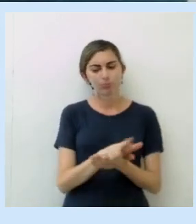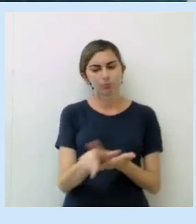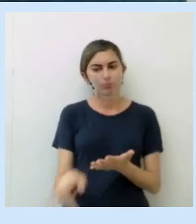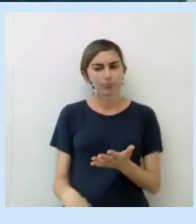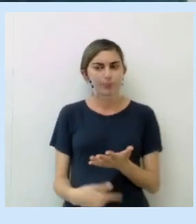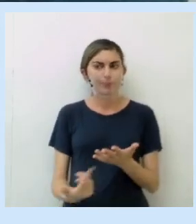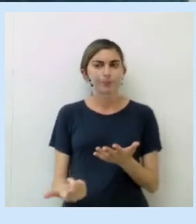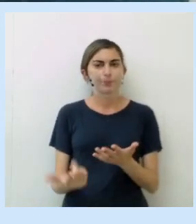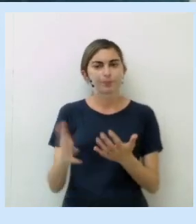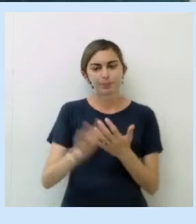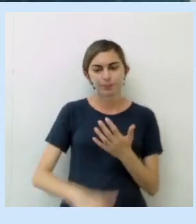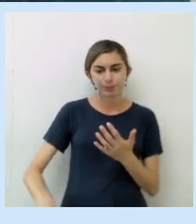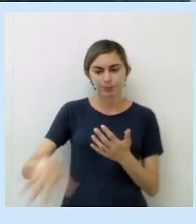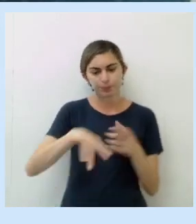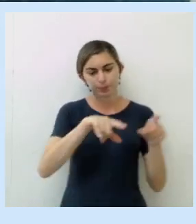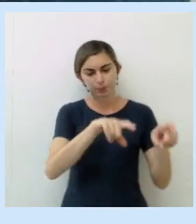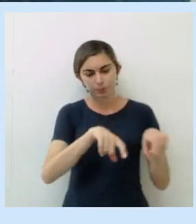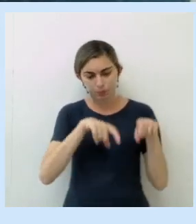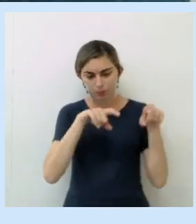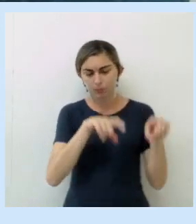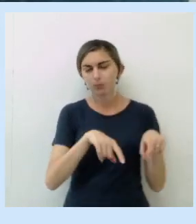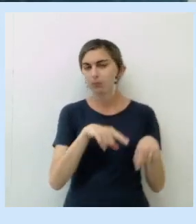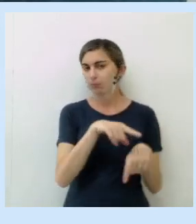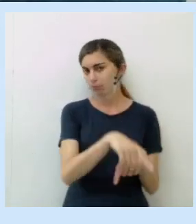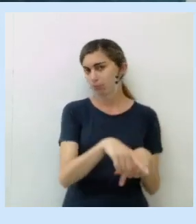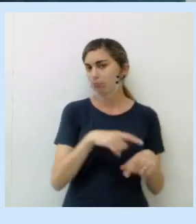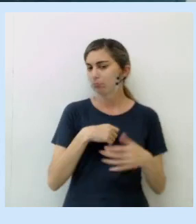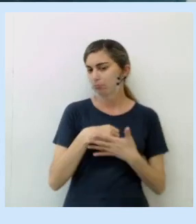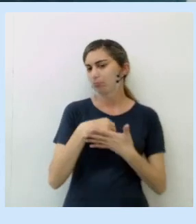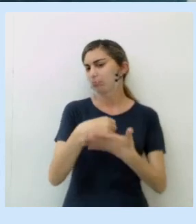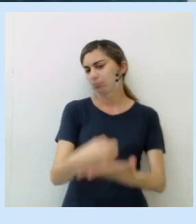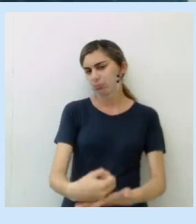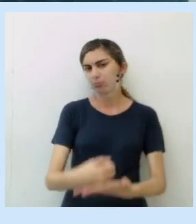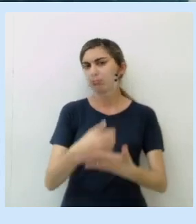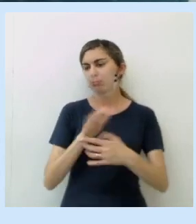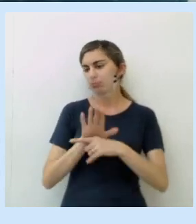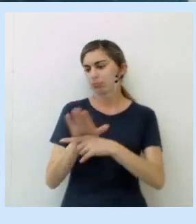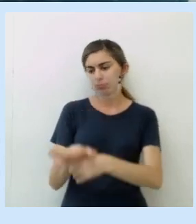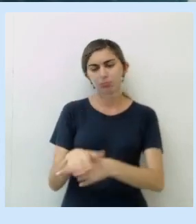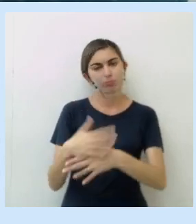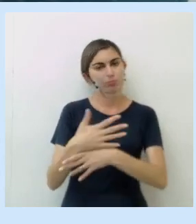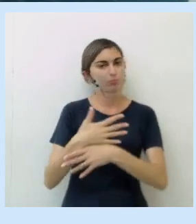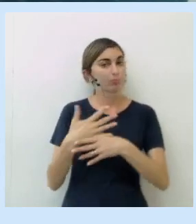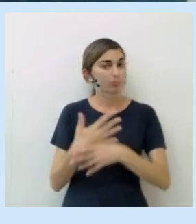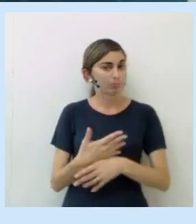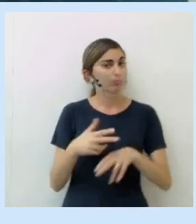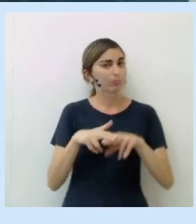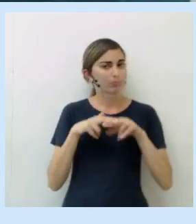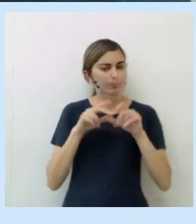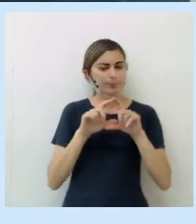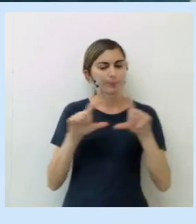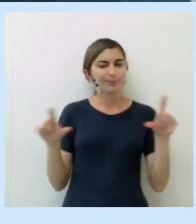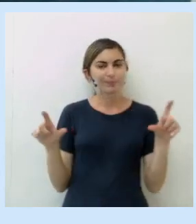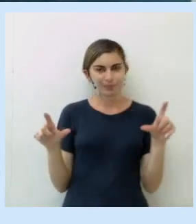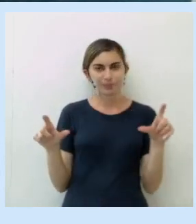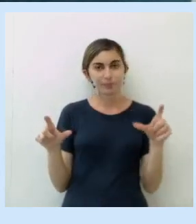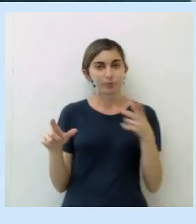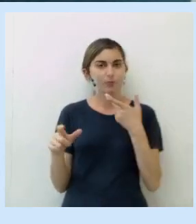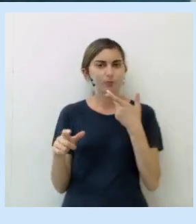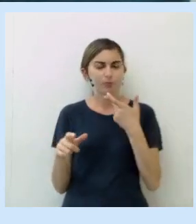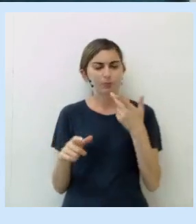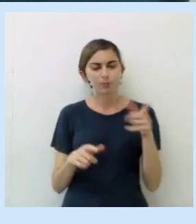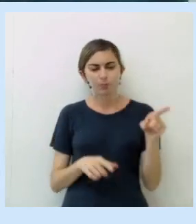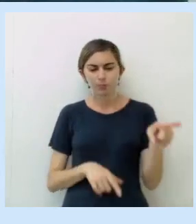que o meio rural ele está ali para dar um subsídio ao meio urbano, certo? Por isso que é aquela frase,